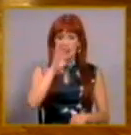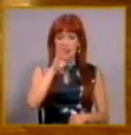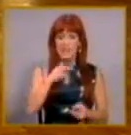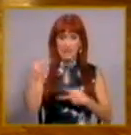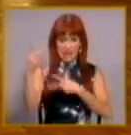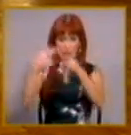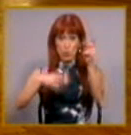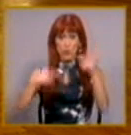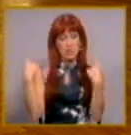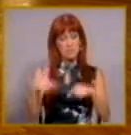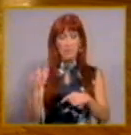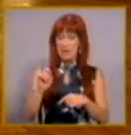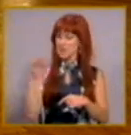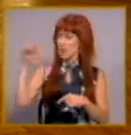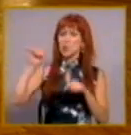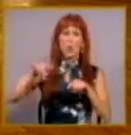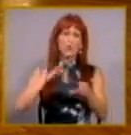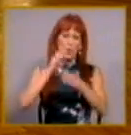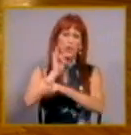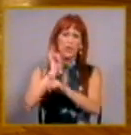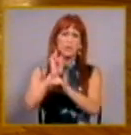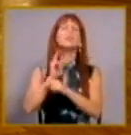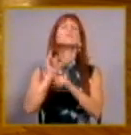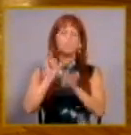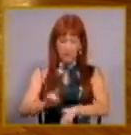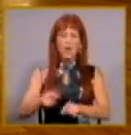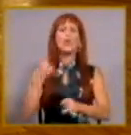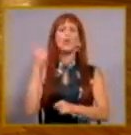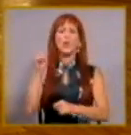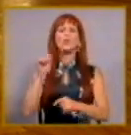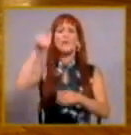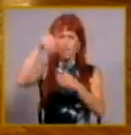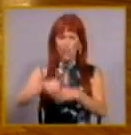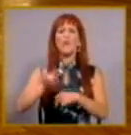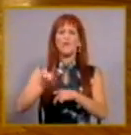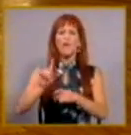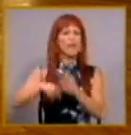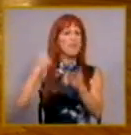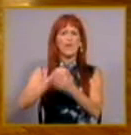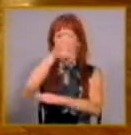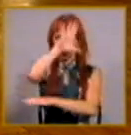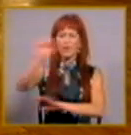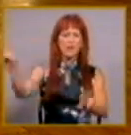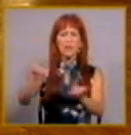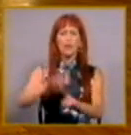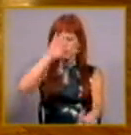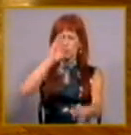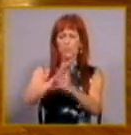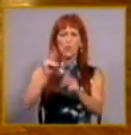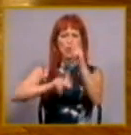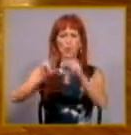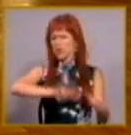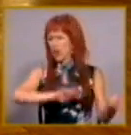se justificava há 6 meses, hoje continua a justificar-se e o Bloco de Esquerda vai votar pelo fim do Governo e está empenhado na construção